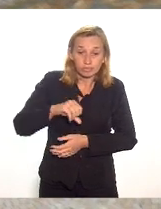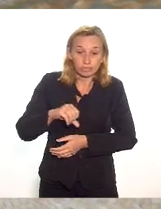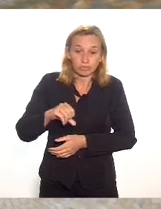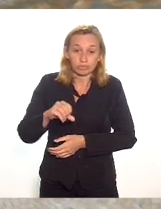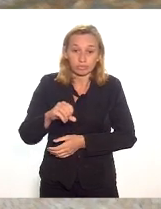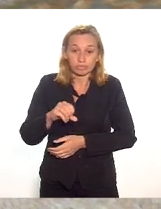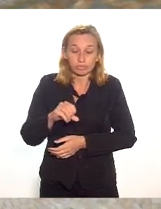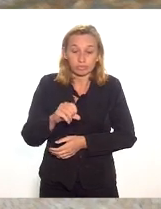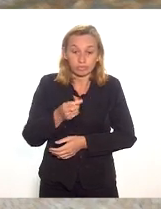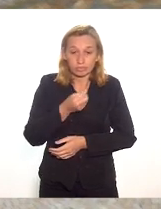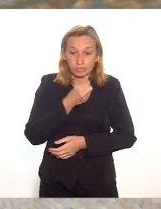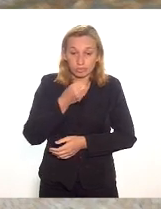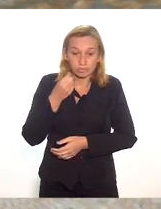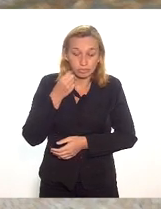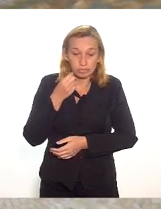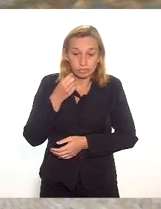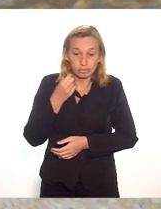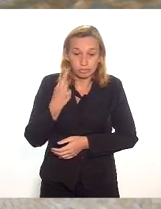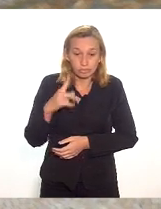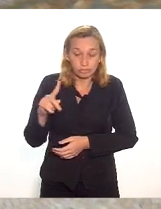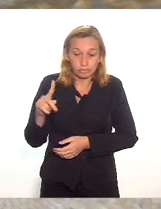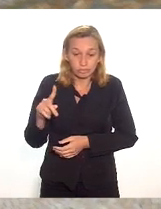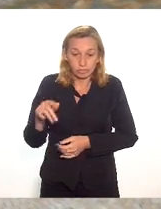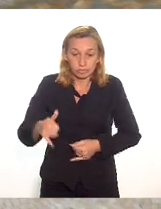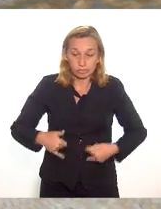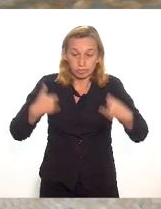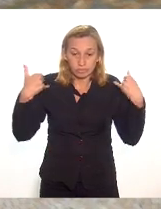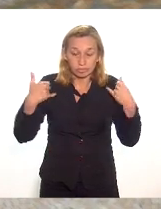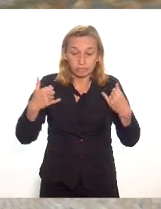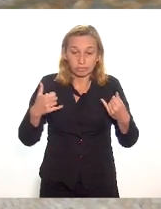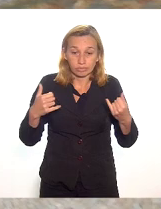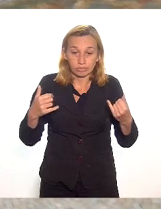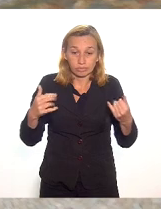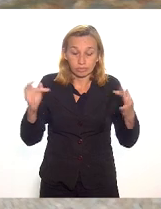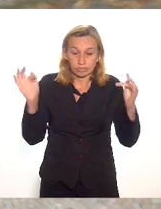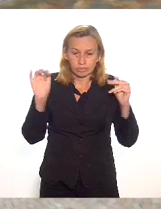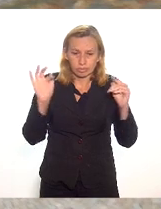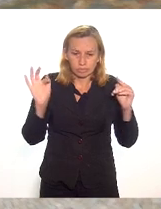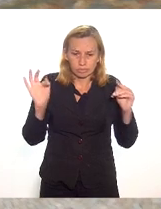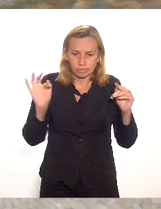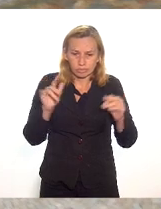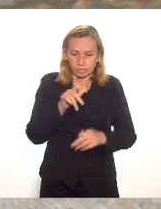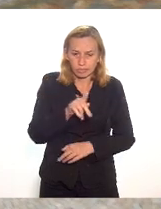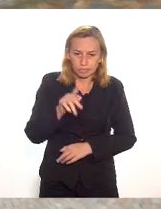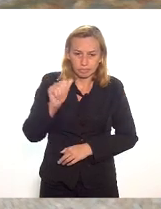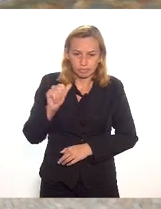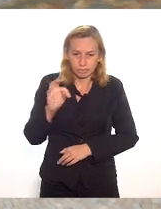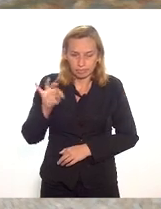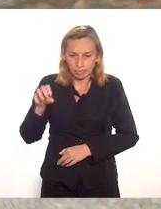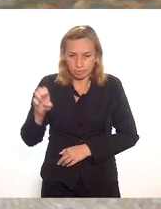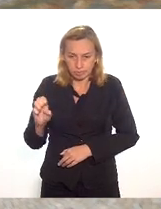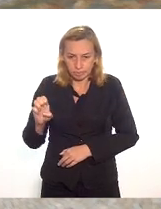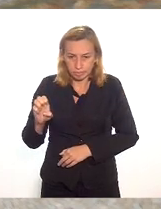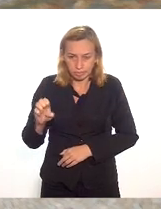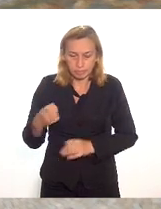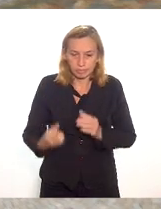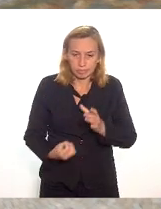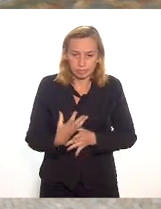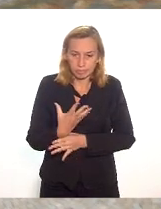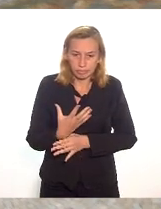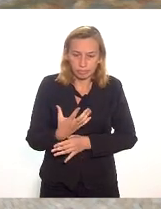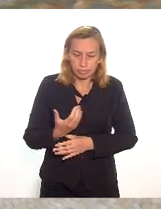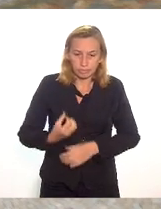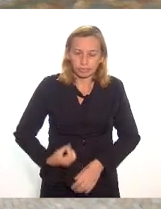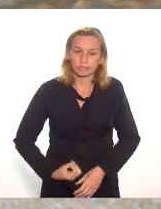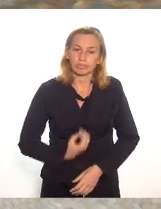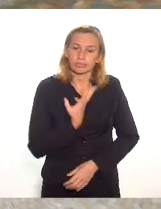setembro, ser aniversário do ilustre patiense, autor do maior